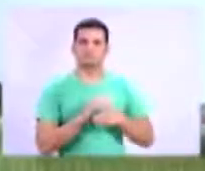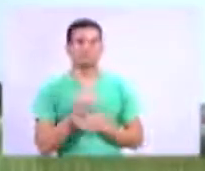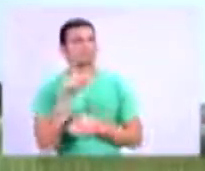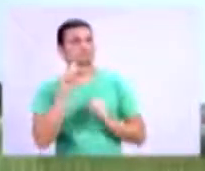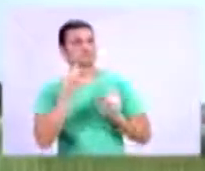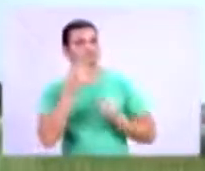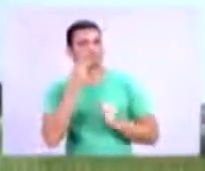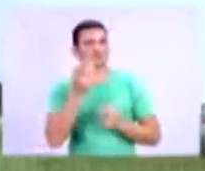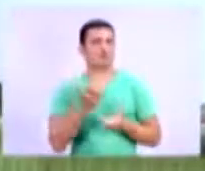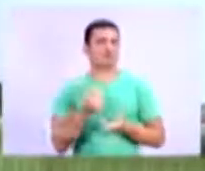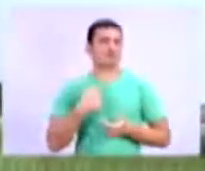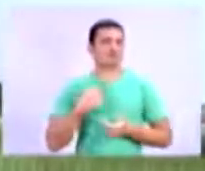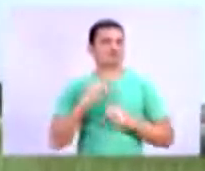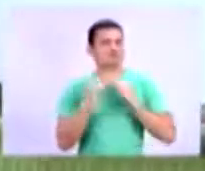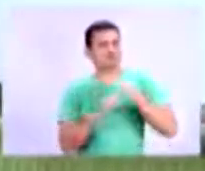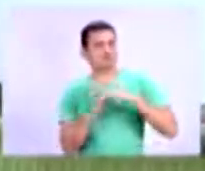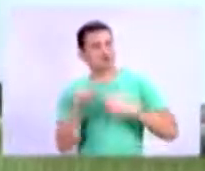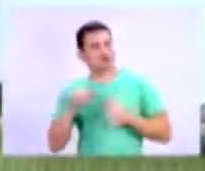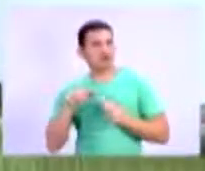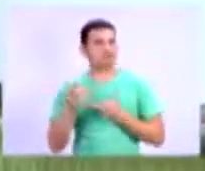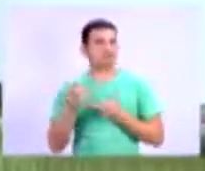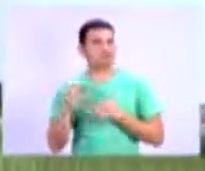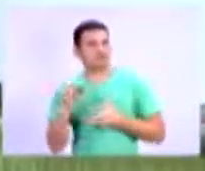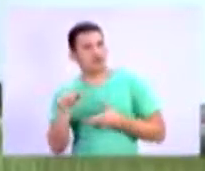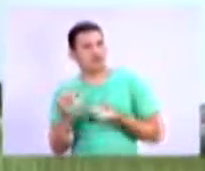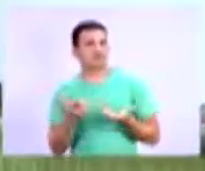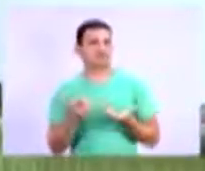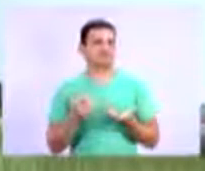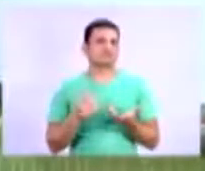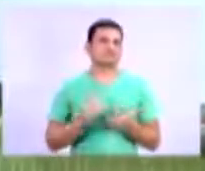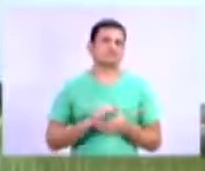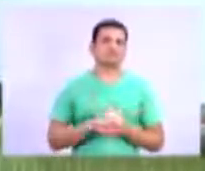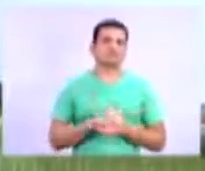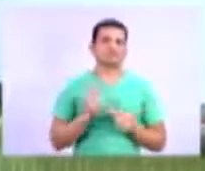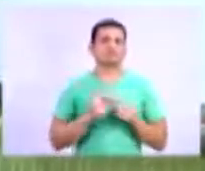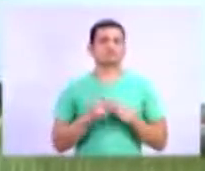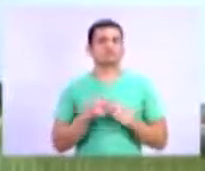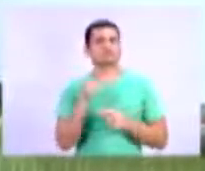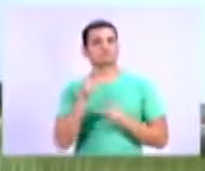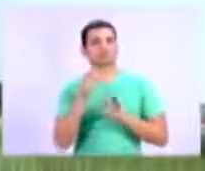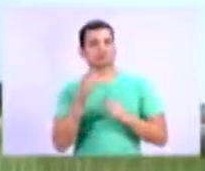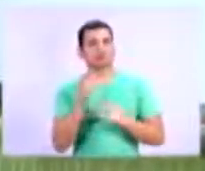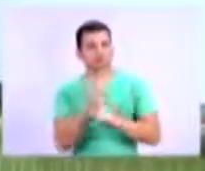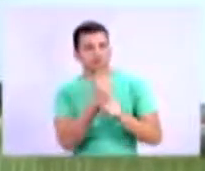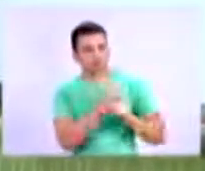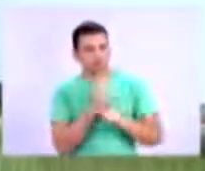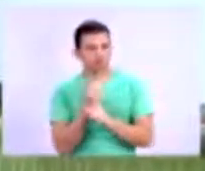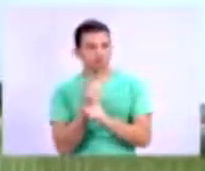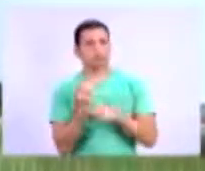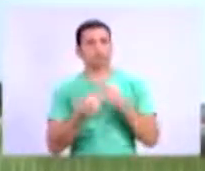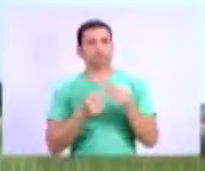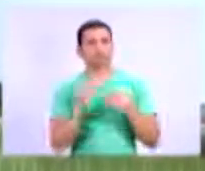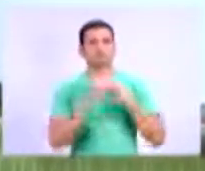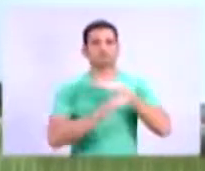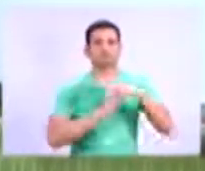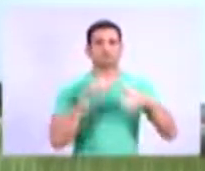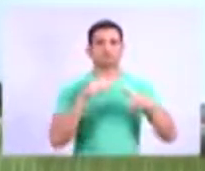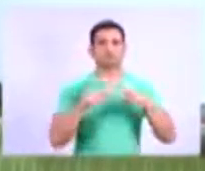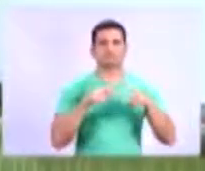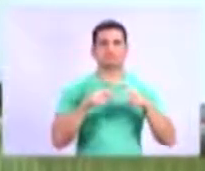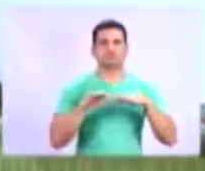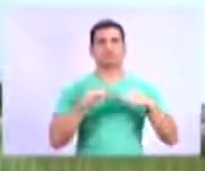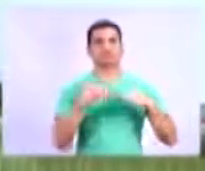dizer, olha, na minha empresa é assim. Por quê? Porque você já identificou como que essa empresa trabalha, qual